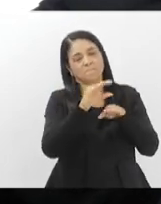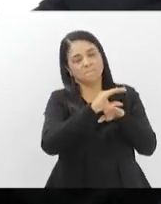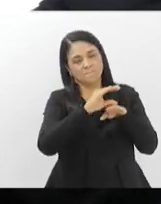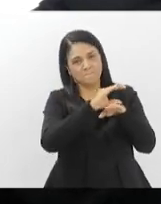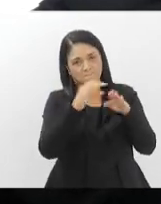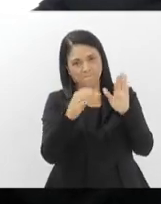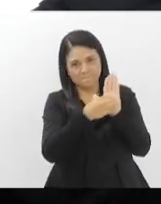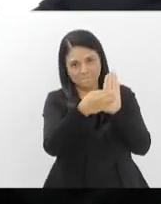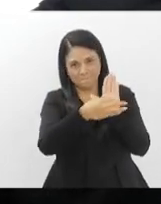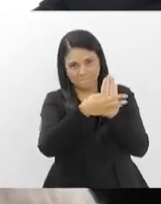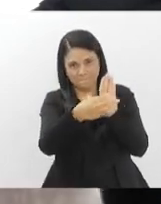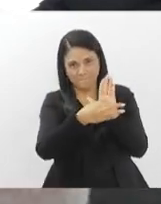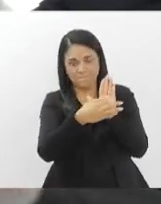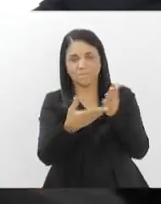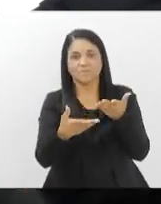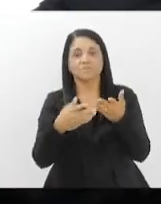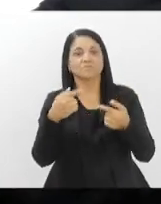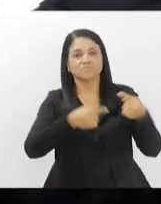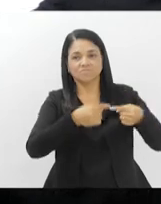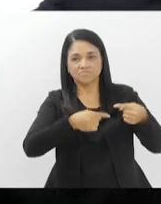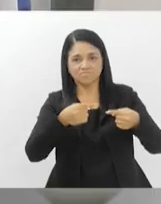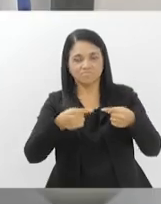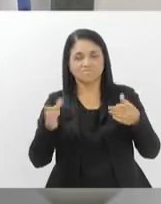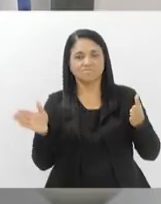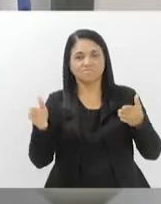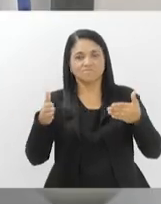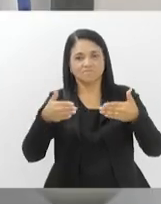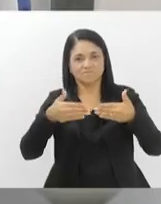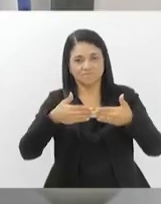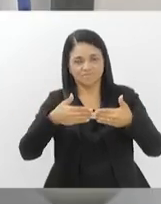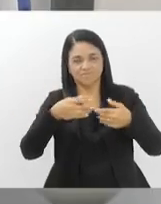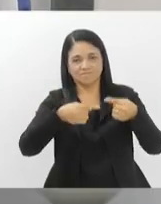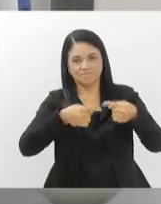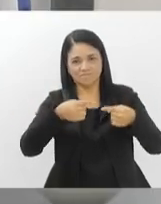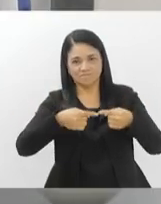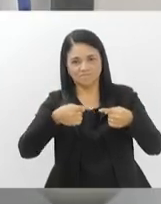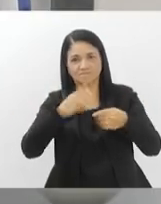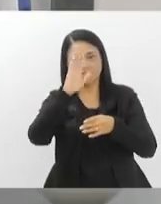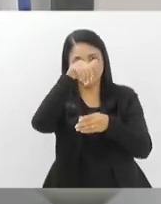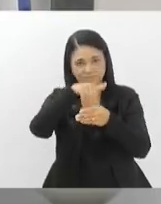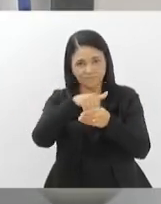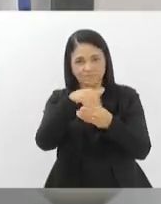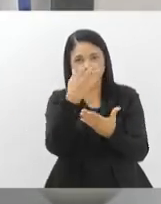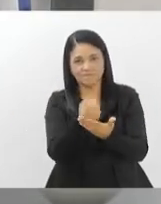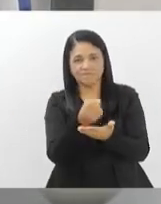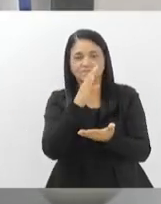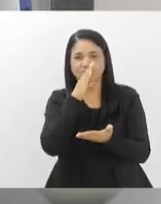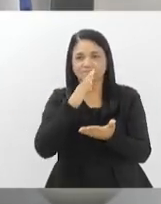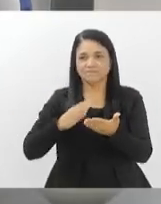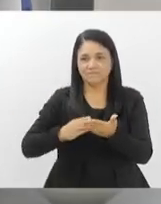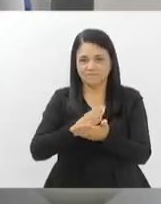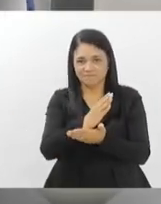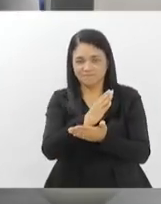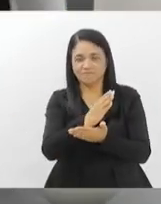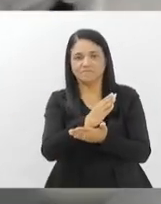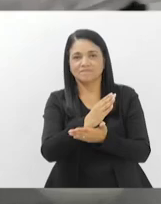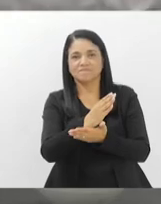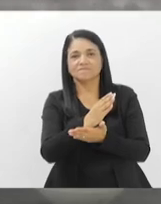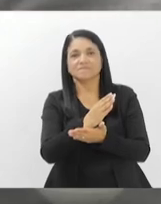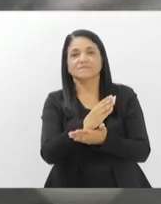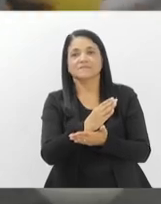presidente. Em discussão. Não havendo quem queira discutir, encerrada a discussão, em votação, senhores que aprovam, permaneçam como estão, aprovado.